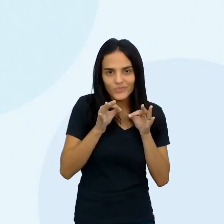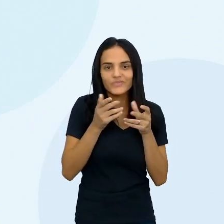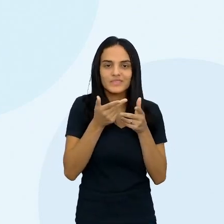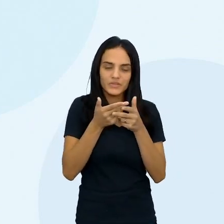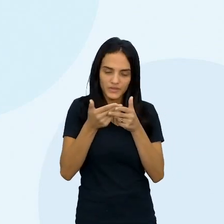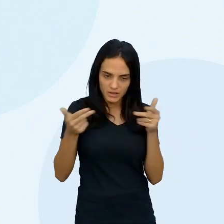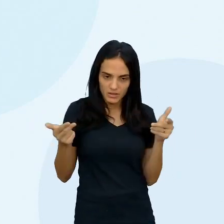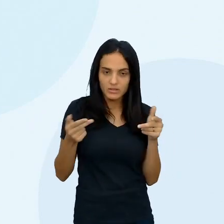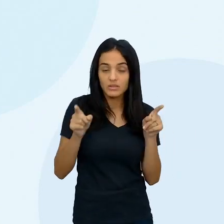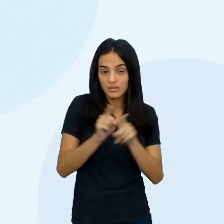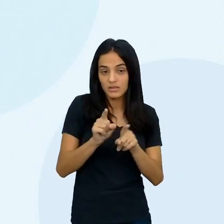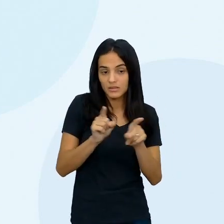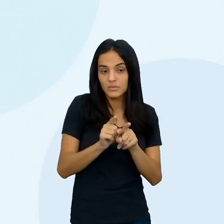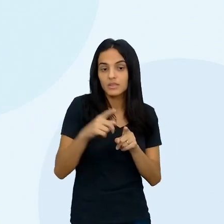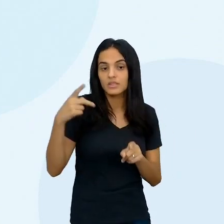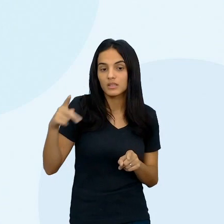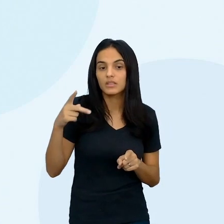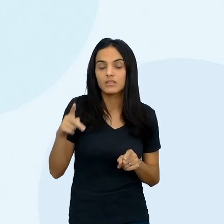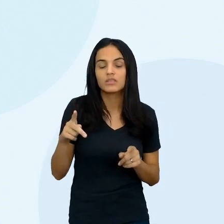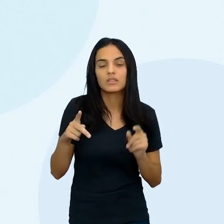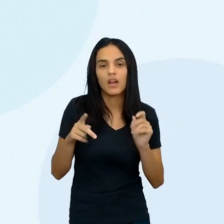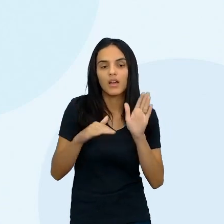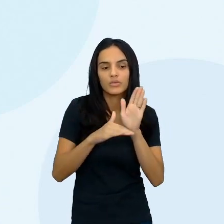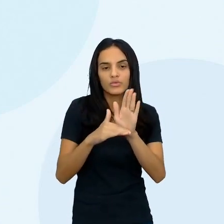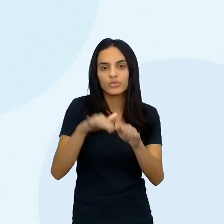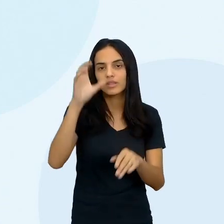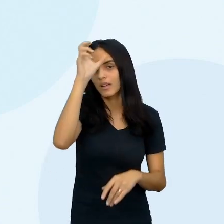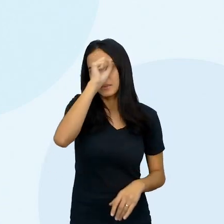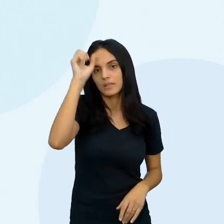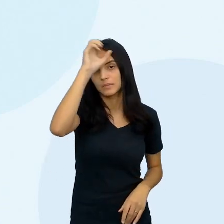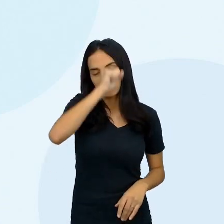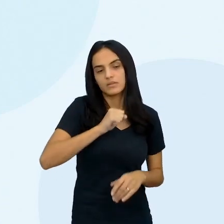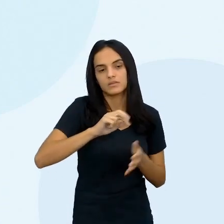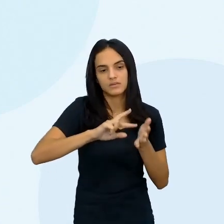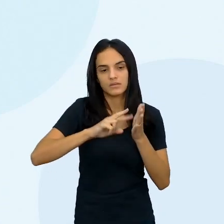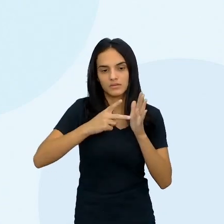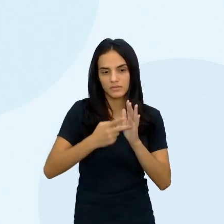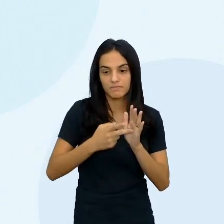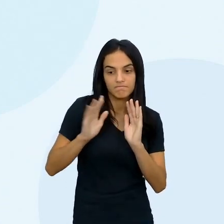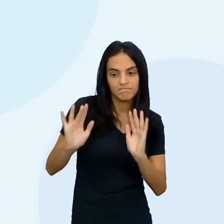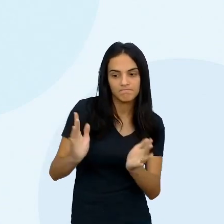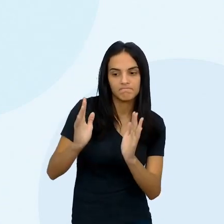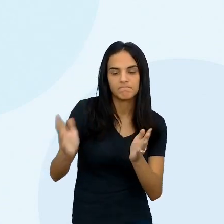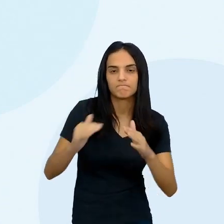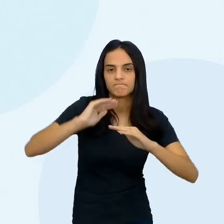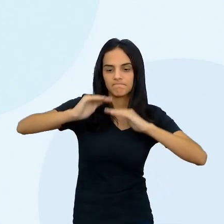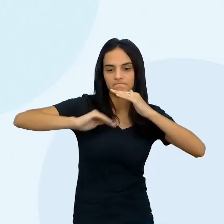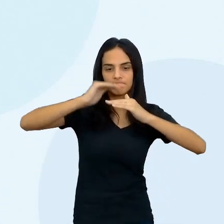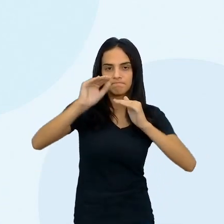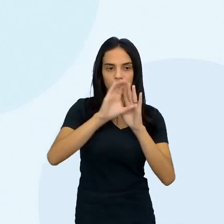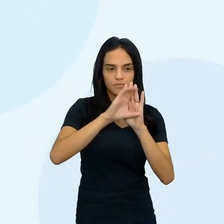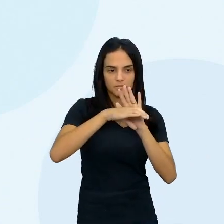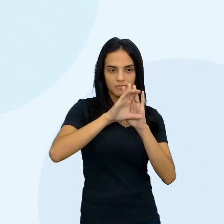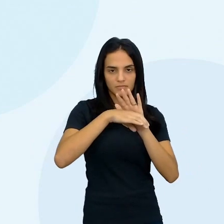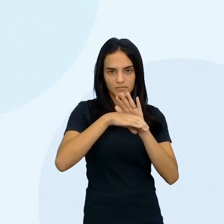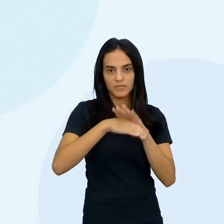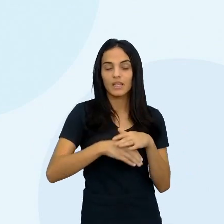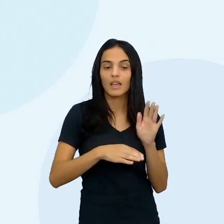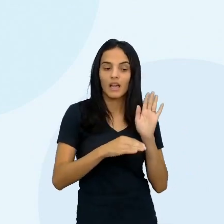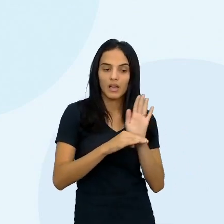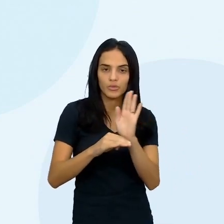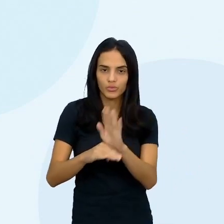posteriormente, ele é um subsensor de âncora da aprendizagem significativa, induzindo ao processo de conceitos formais que